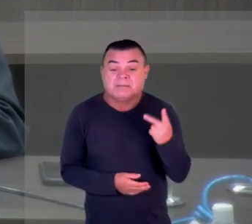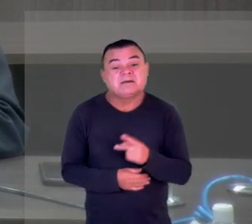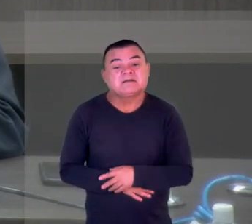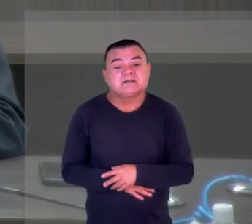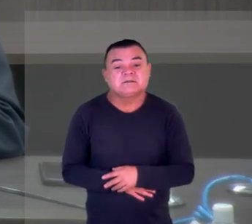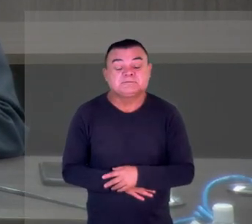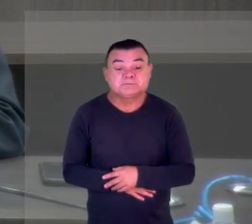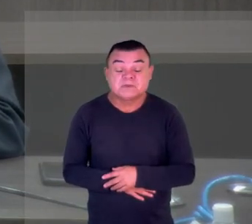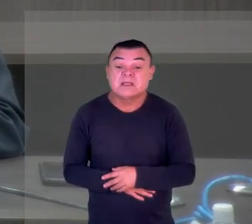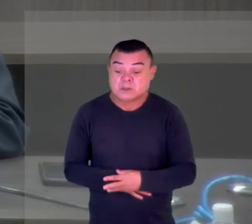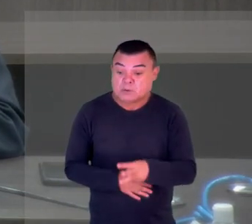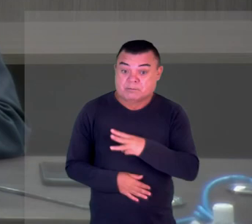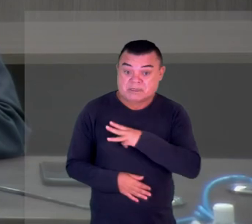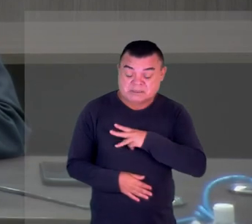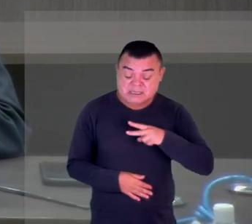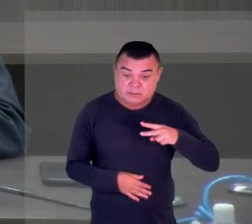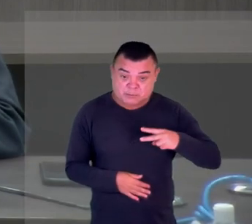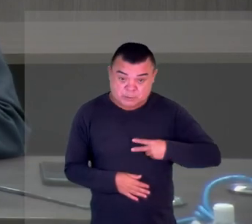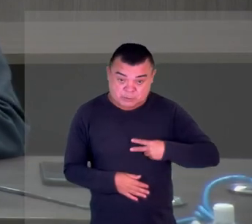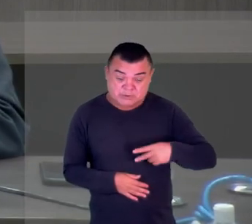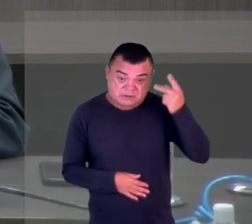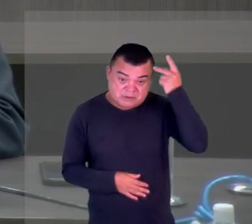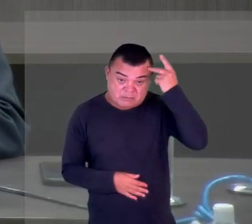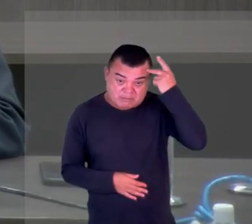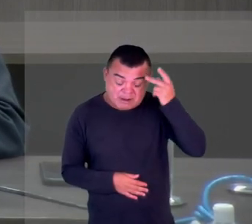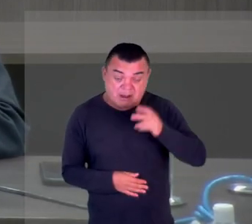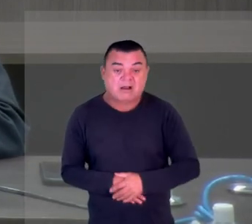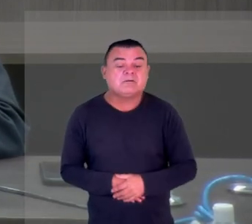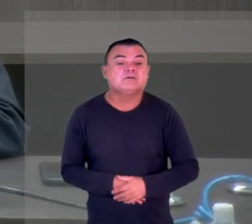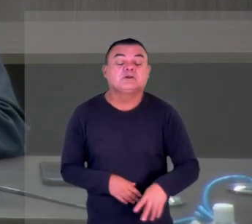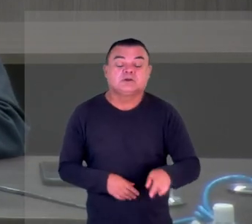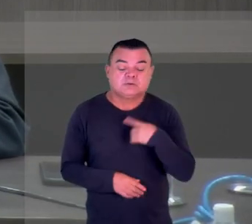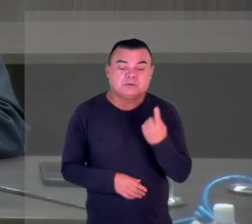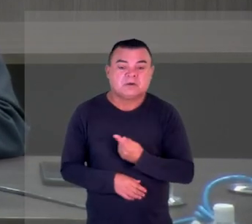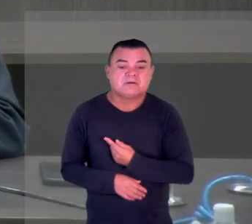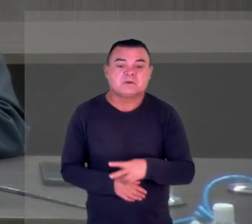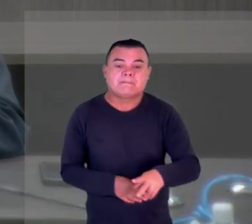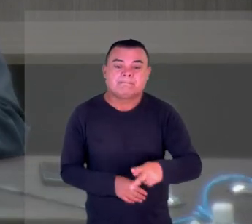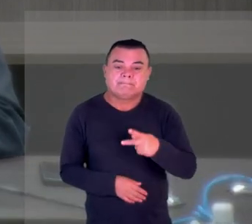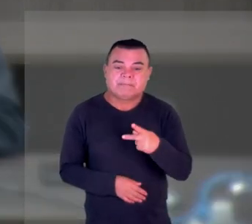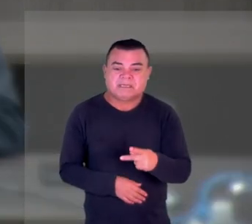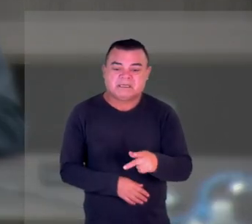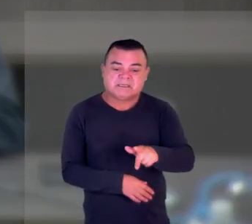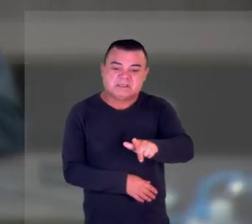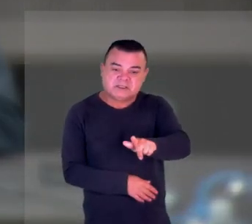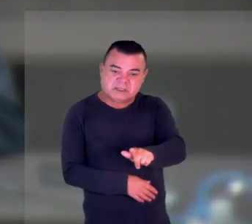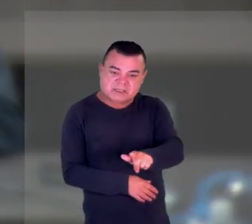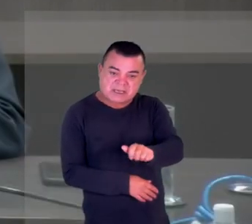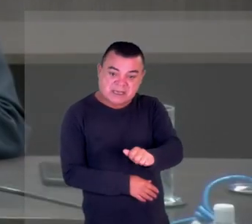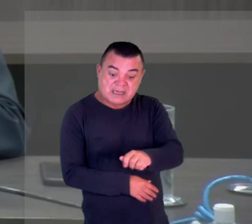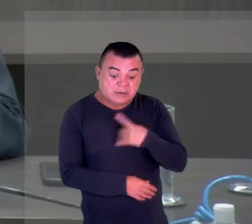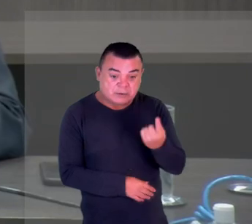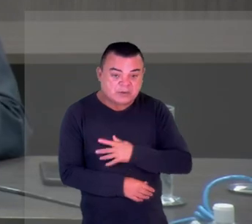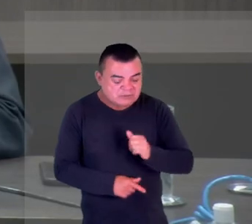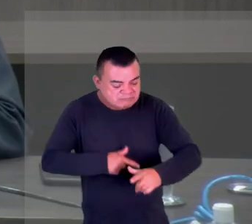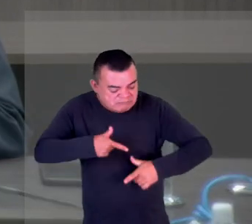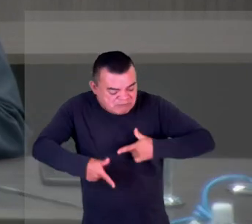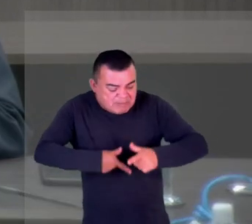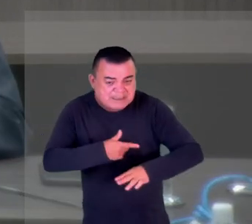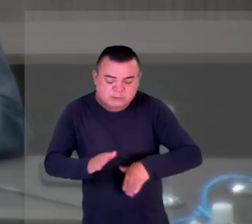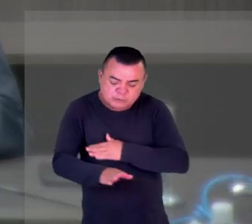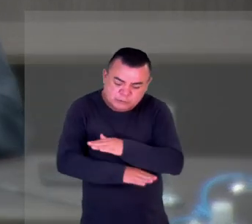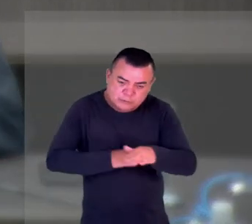no nosso projeto estratégico MP social no nosso PGA a gente trabalhe eh eh todas as